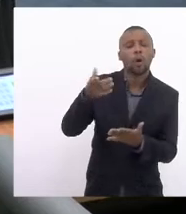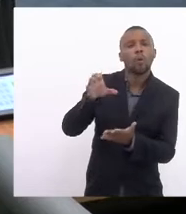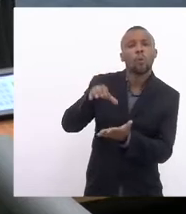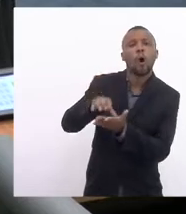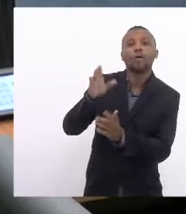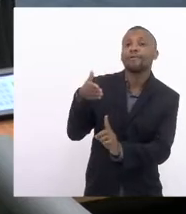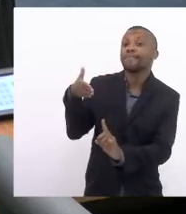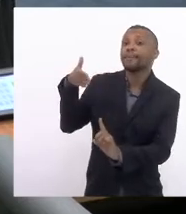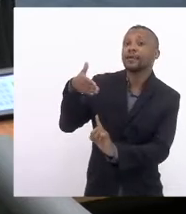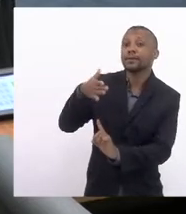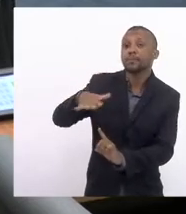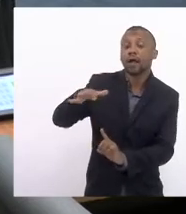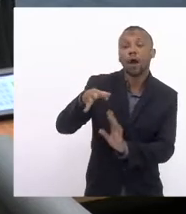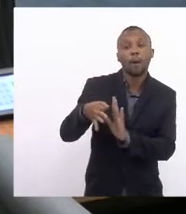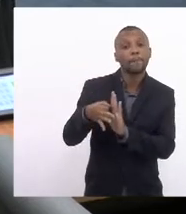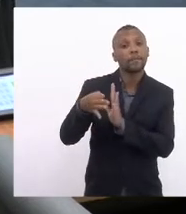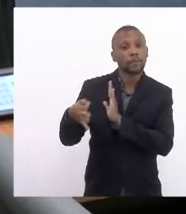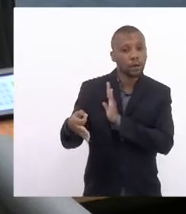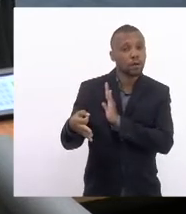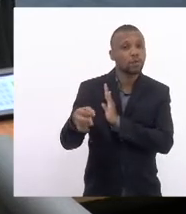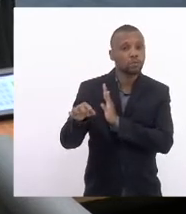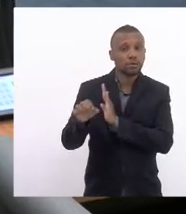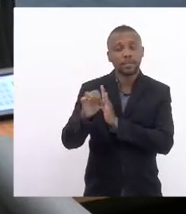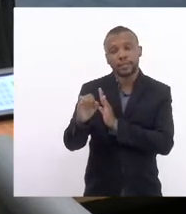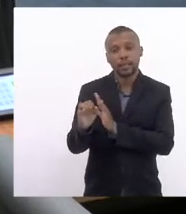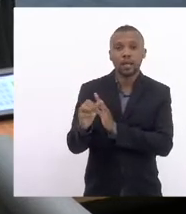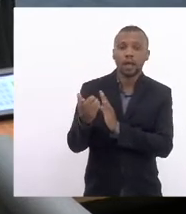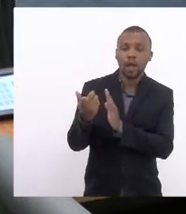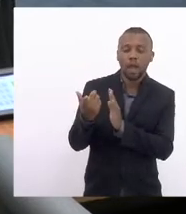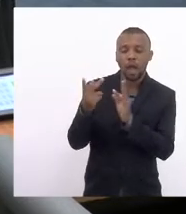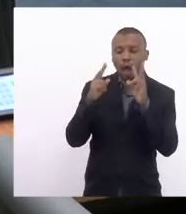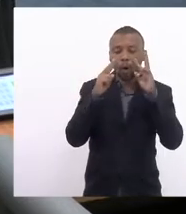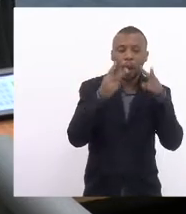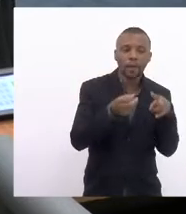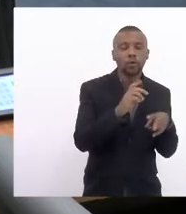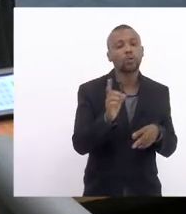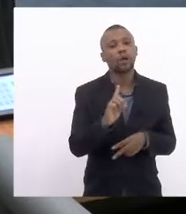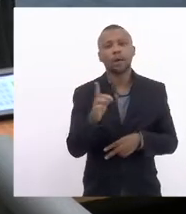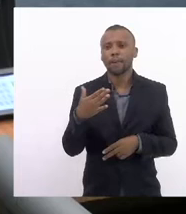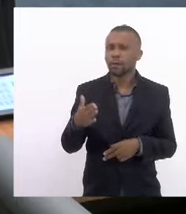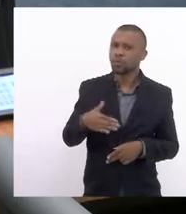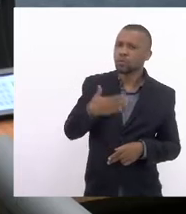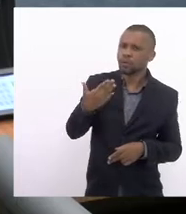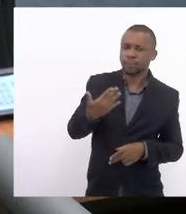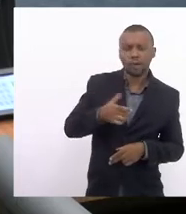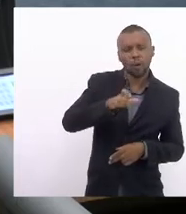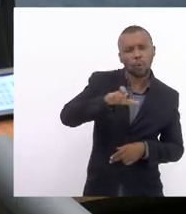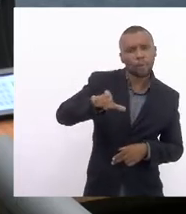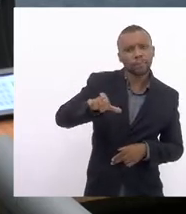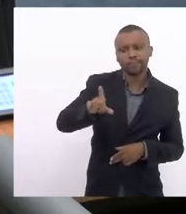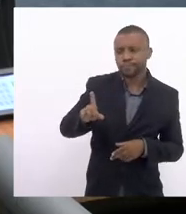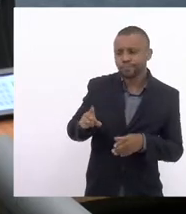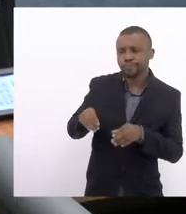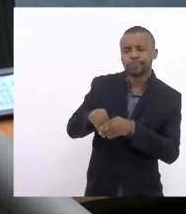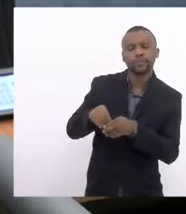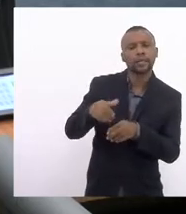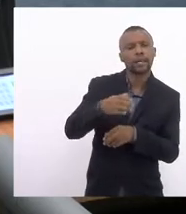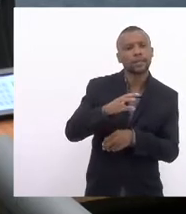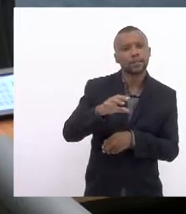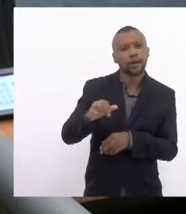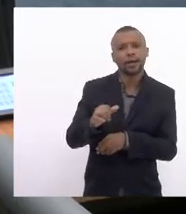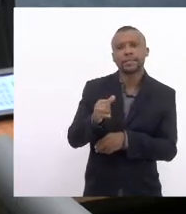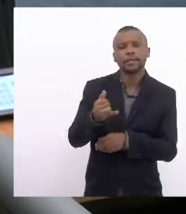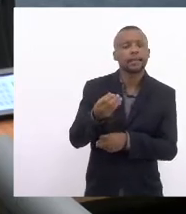dar a opinião num tombamento ou não num tombamento. Me assusta ver o comportamento de membros da CCJ em quererem, por